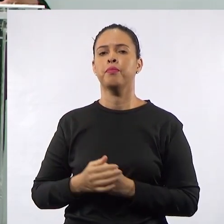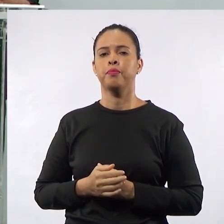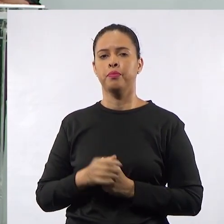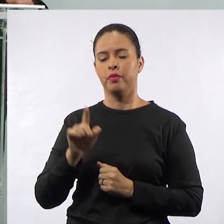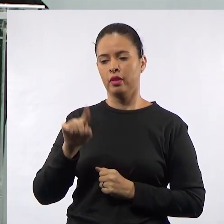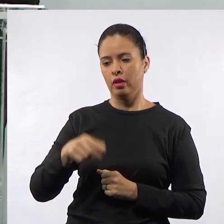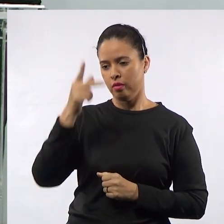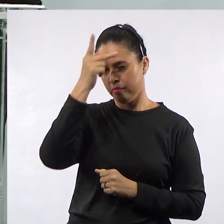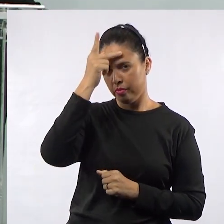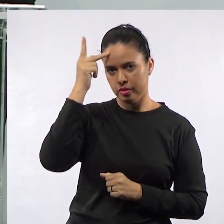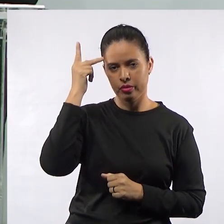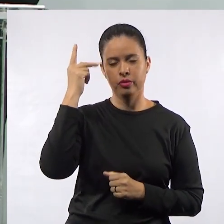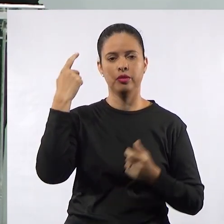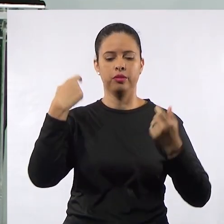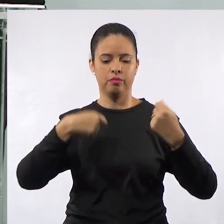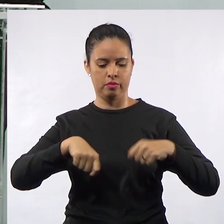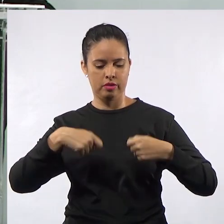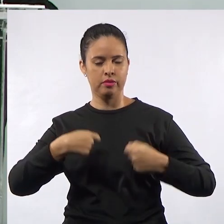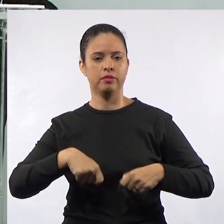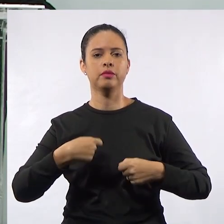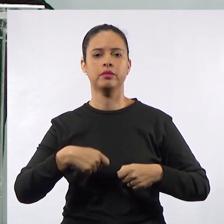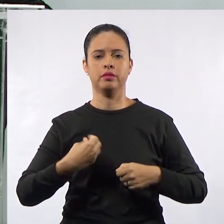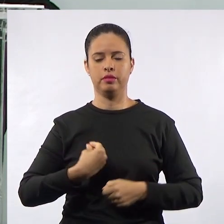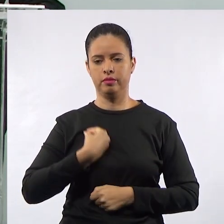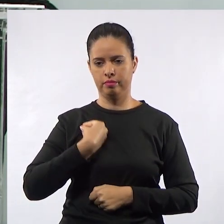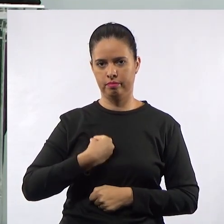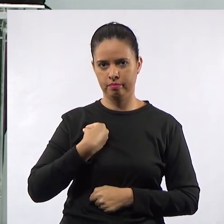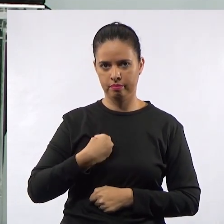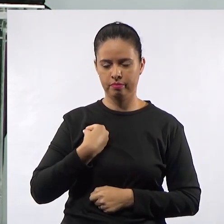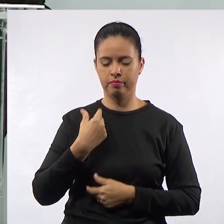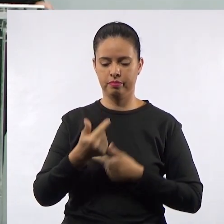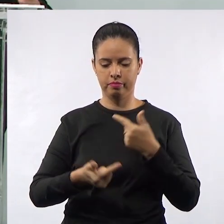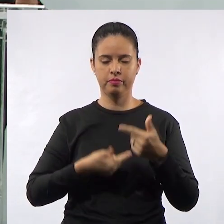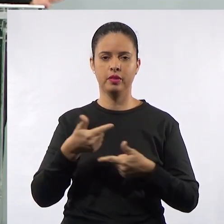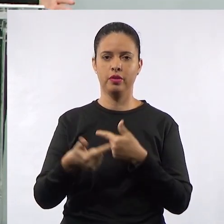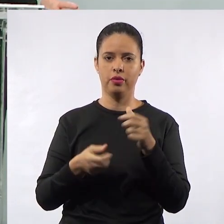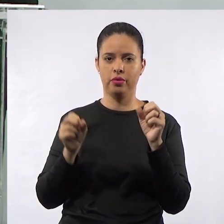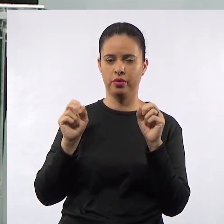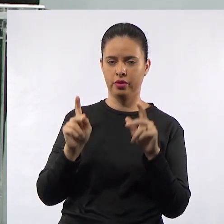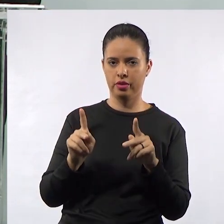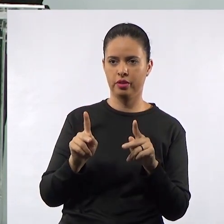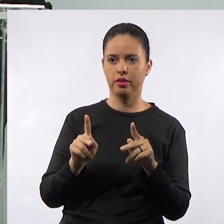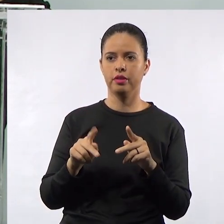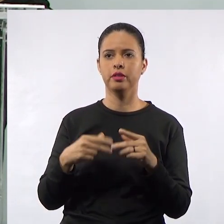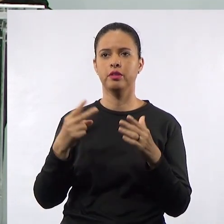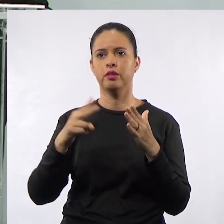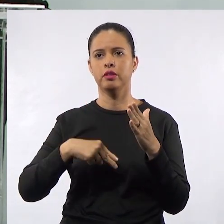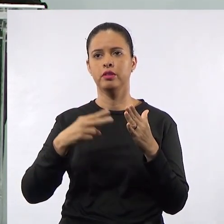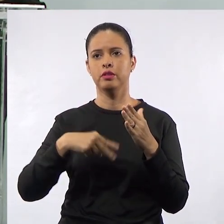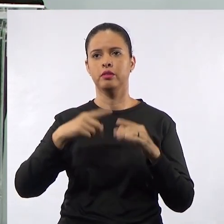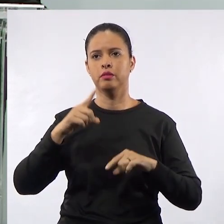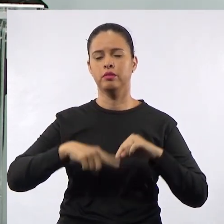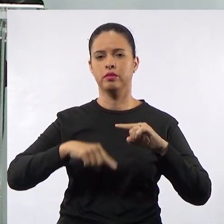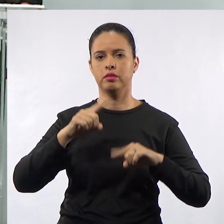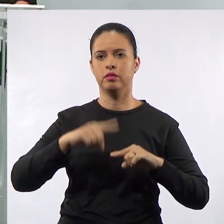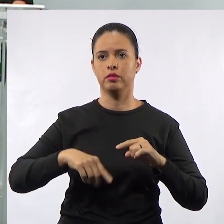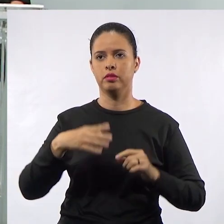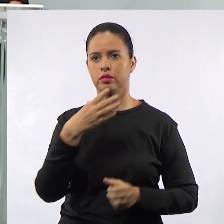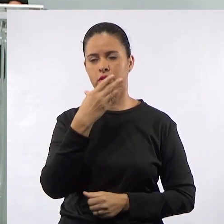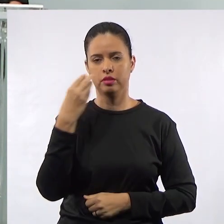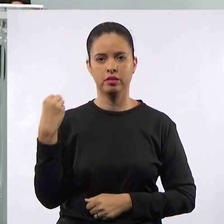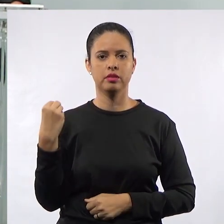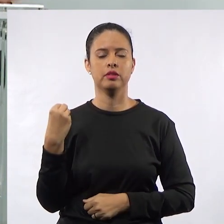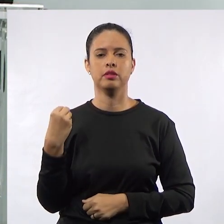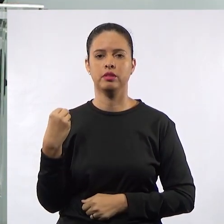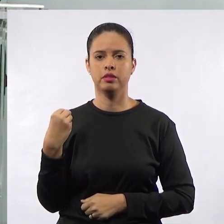externa no sentido de pessoas que dependem ali da manutenção das suas vidas por conta do trabalho tá certo dei ali dando material